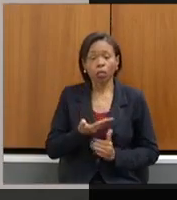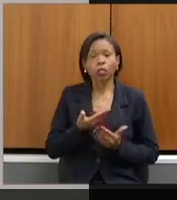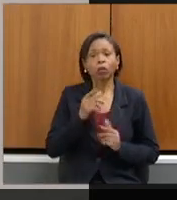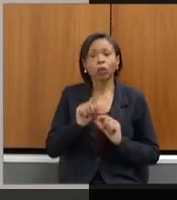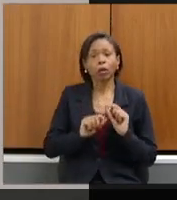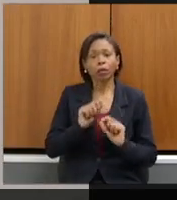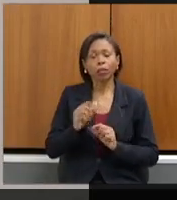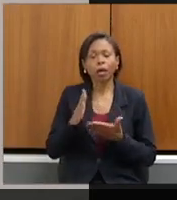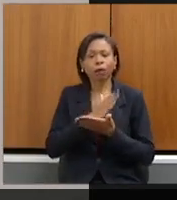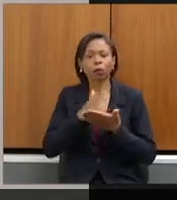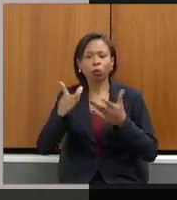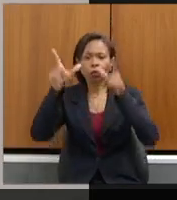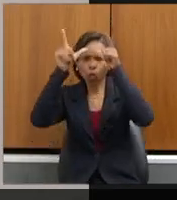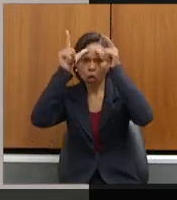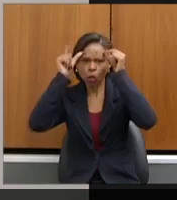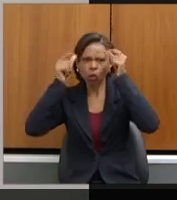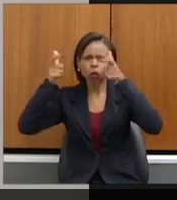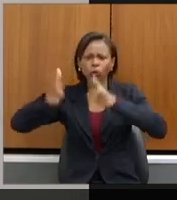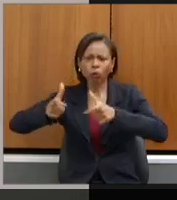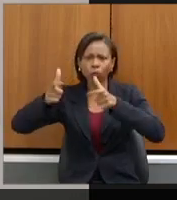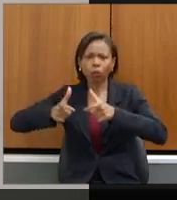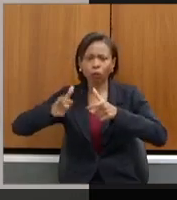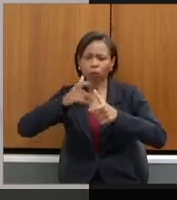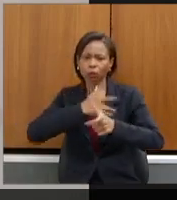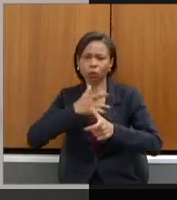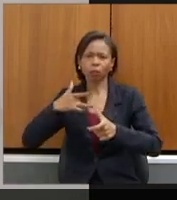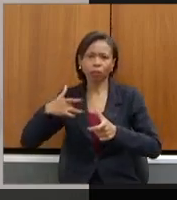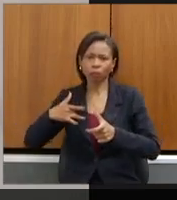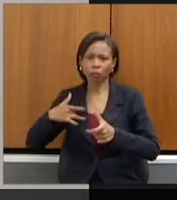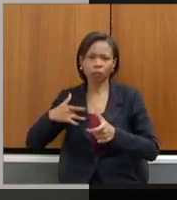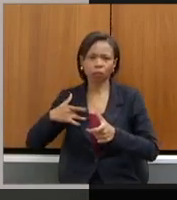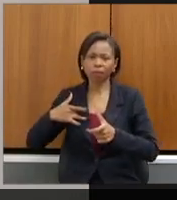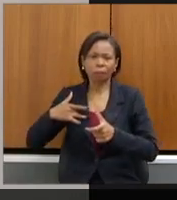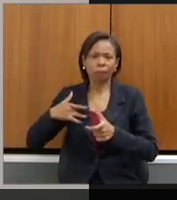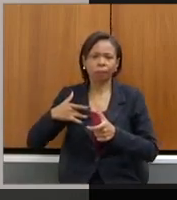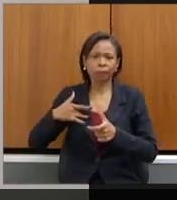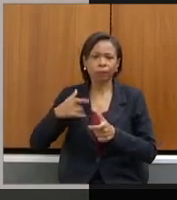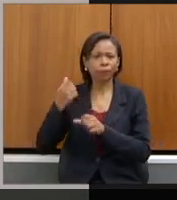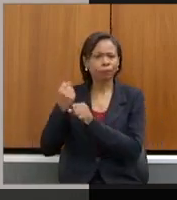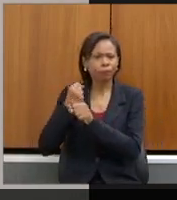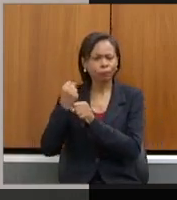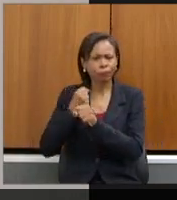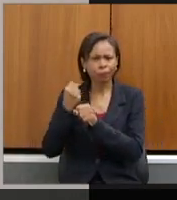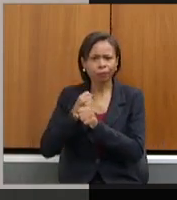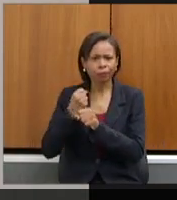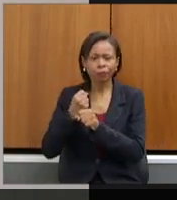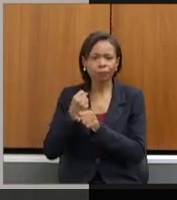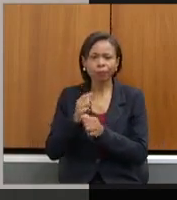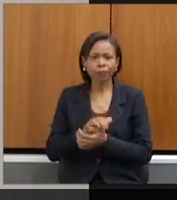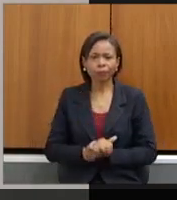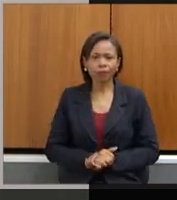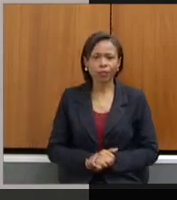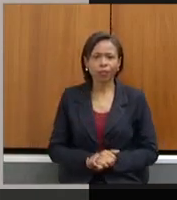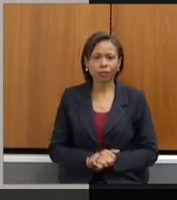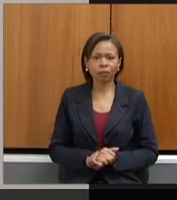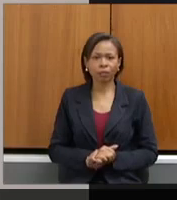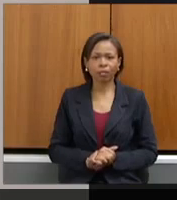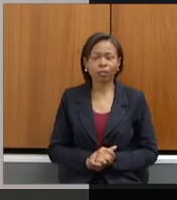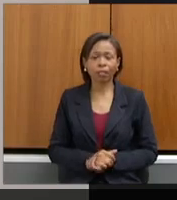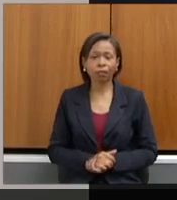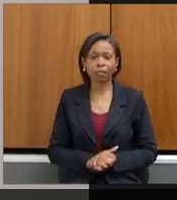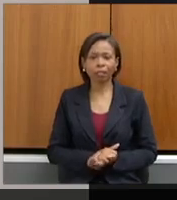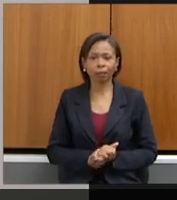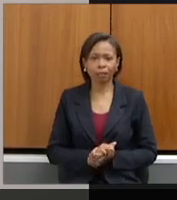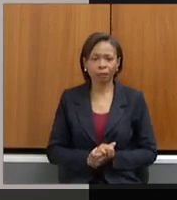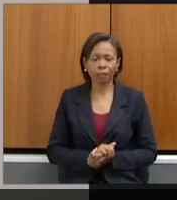estavam sendo construídos parece que são 95 em Minas Gerais no ano passado e que se eles não forem